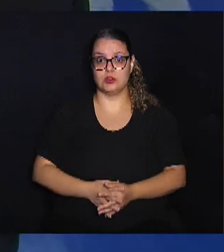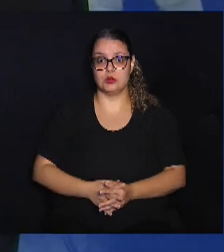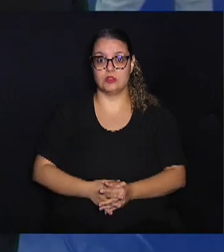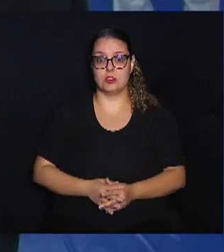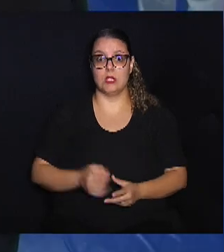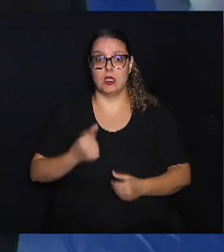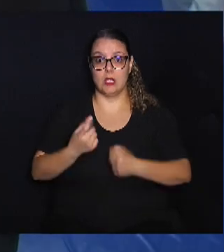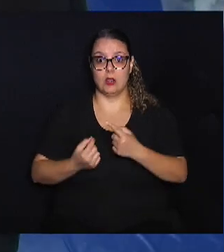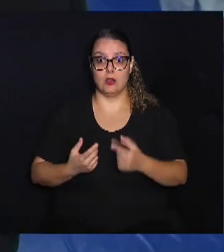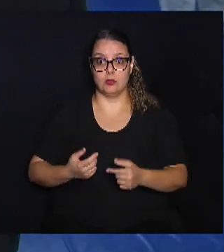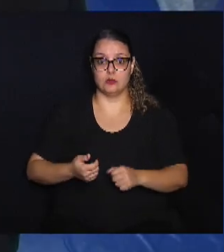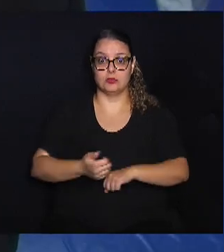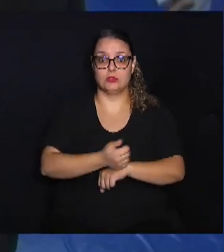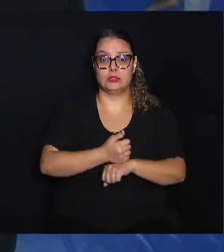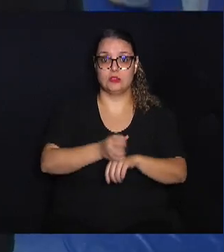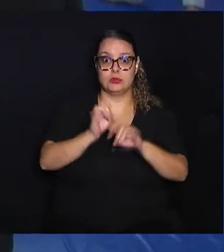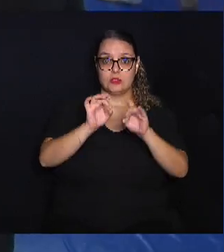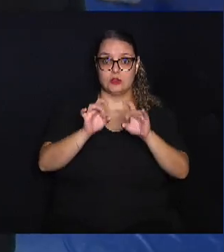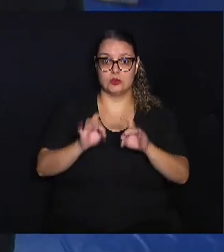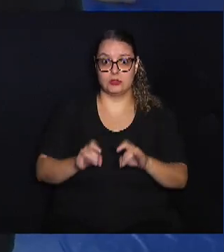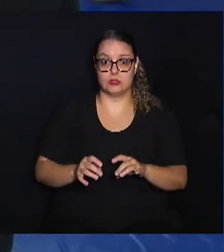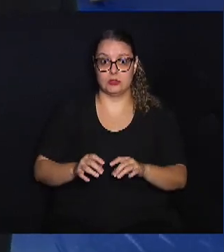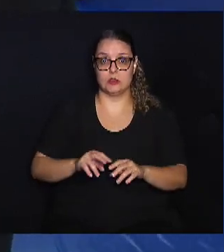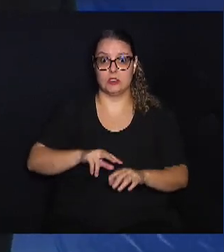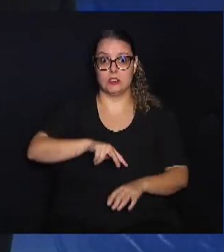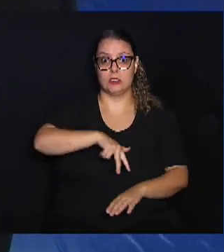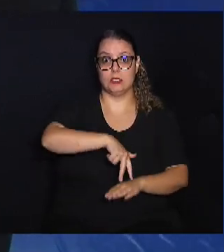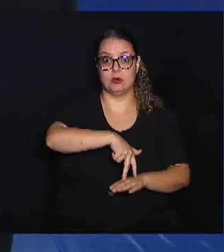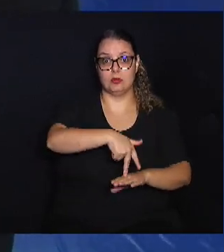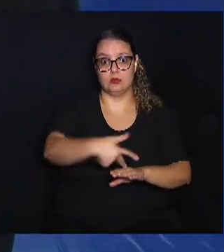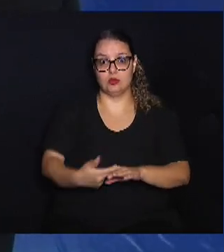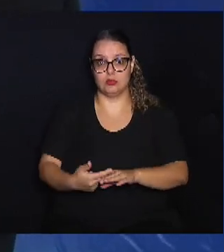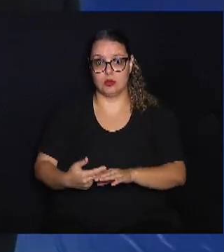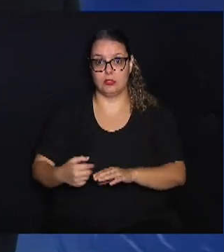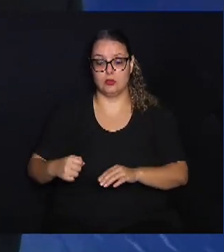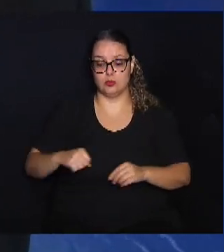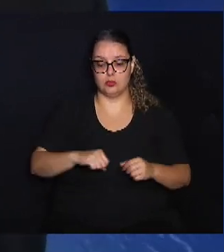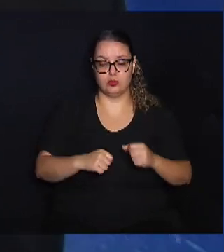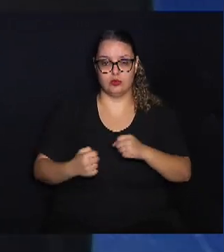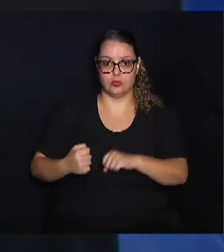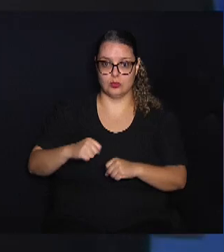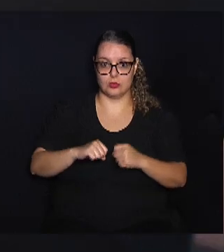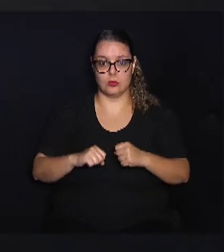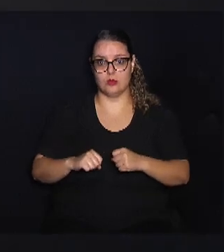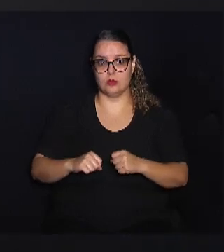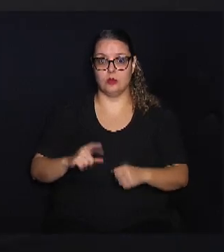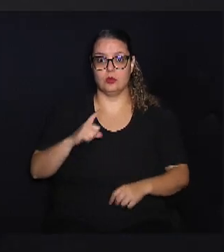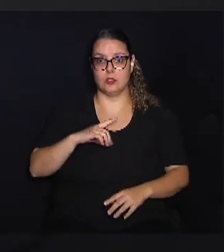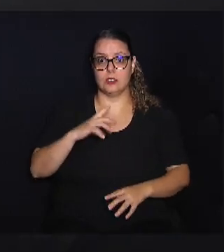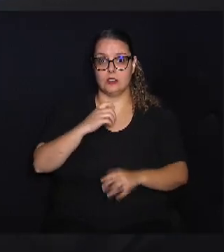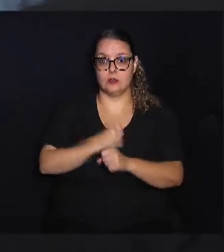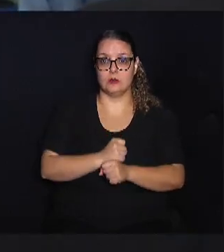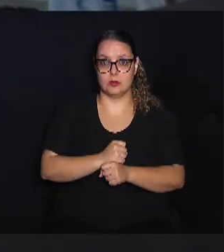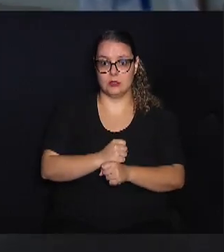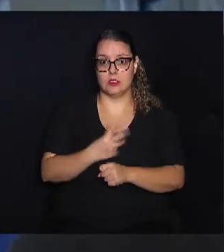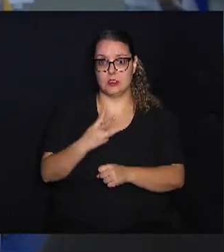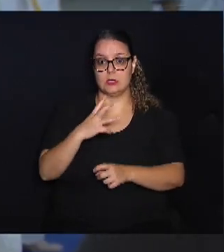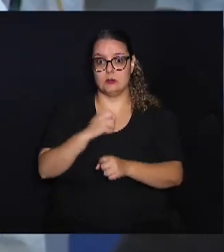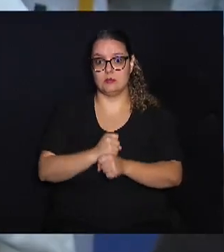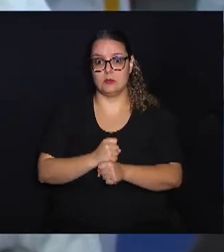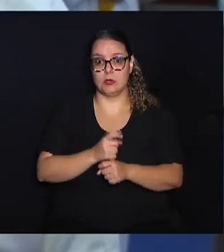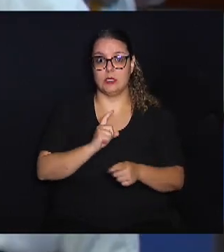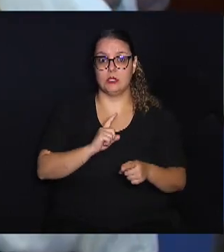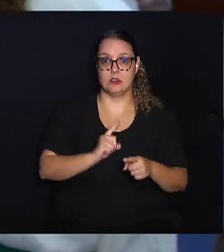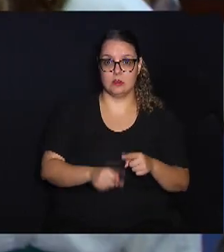alguns atletas estavam se especializando em derrubar e bater, o que ganha muito ponto, ganha 3 pontos. Então